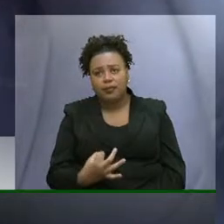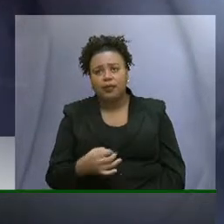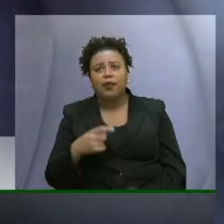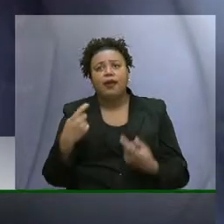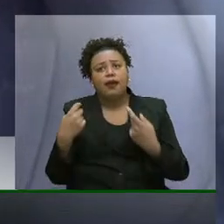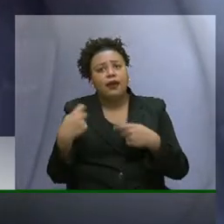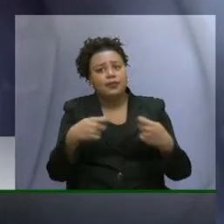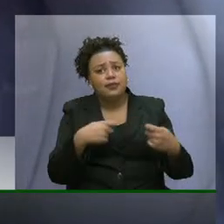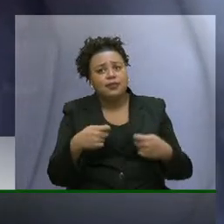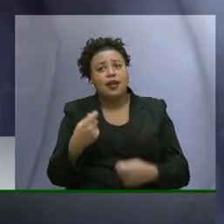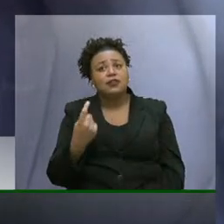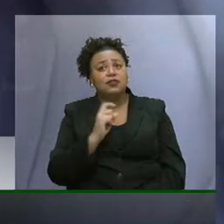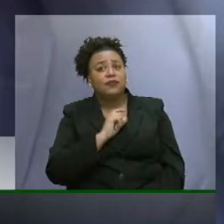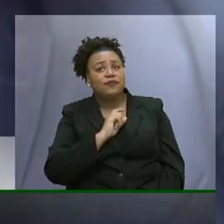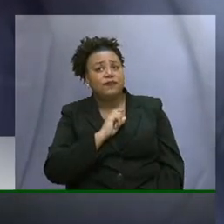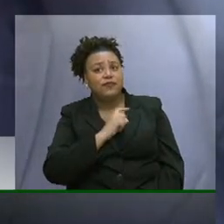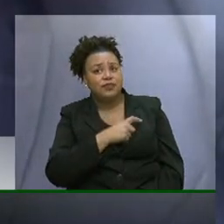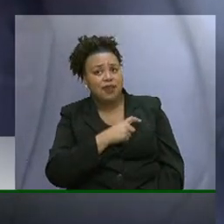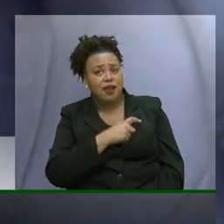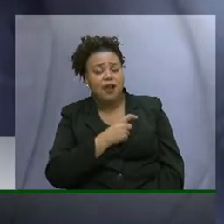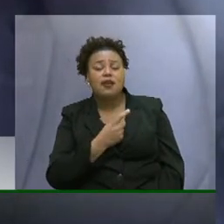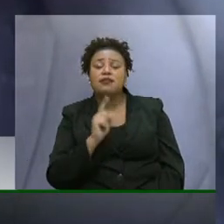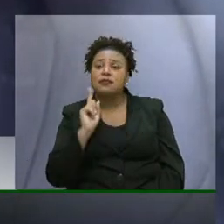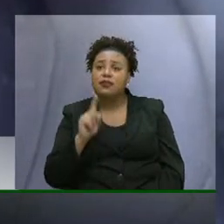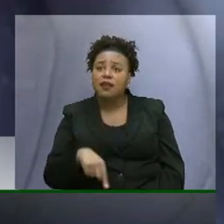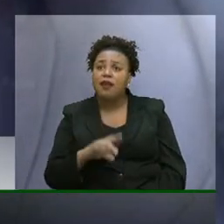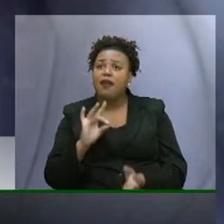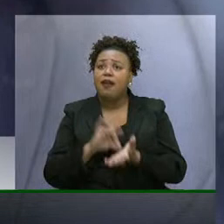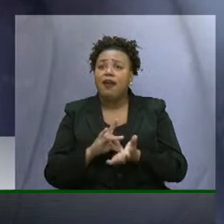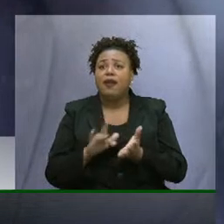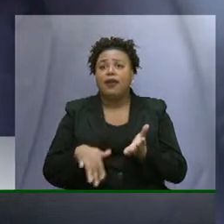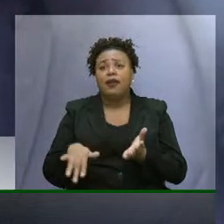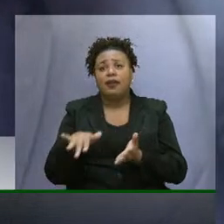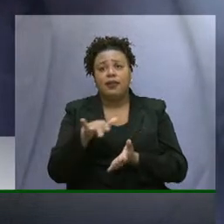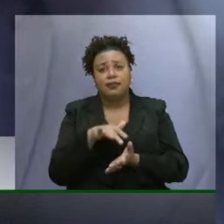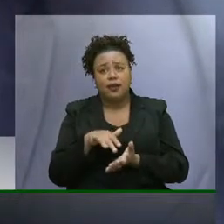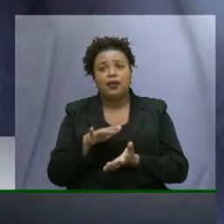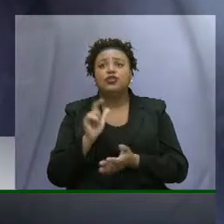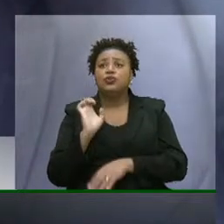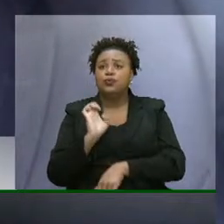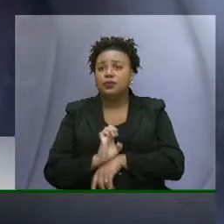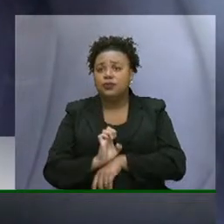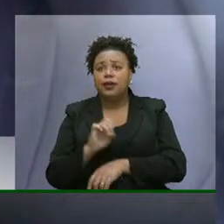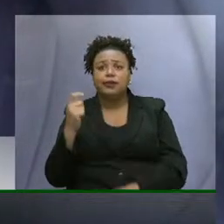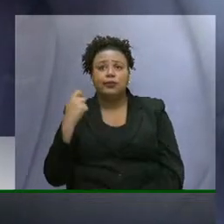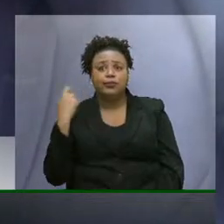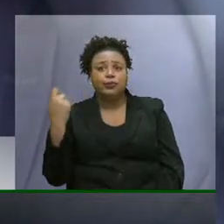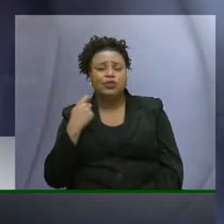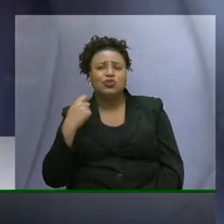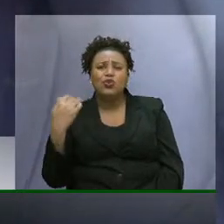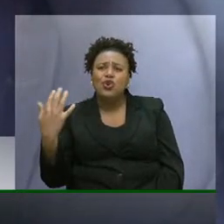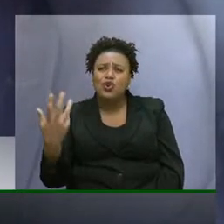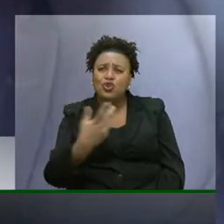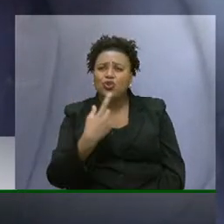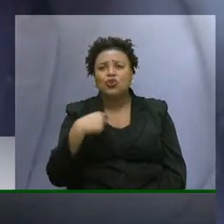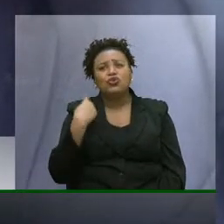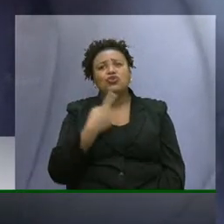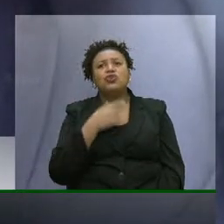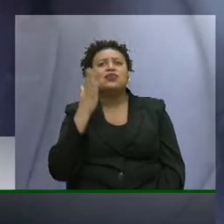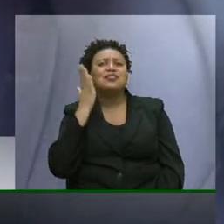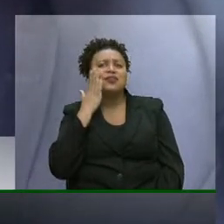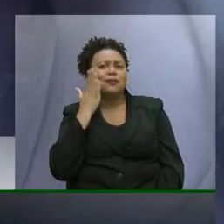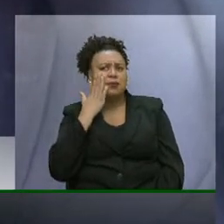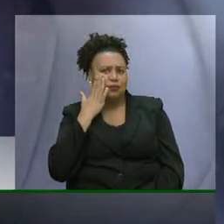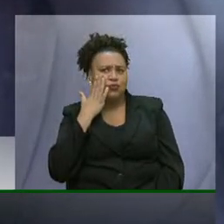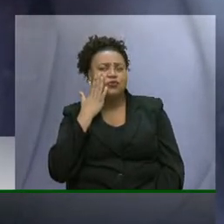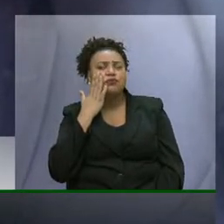as necessidades fiscais, que são uma realidade no estado do Rio Grande do Sul. Todos nós aqui nessa casa sabemos